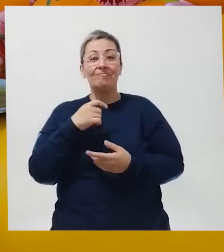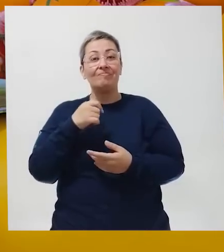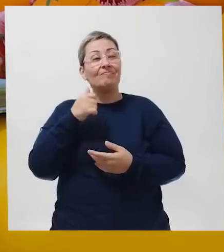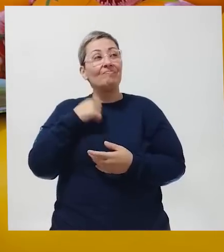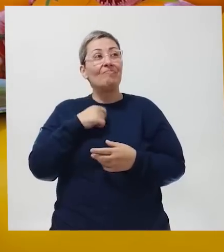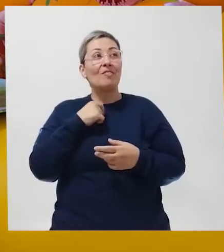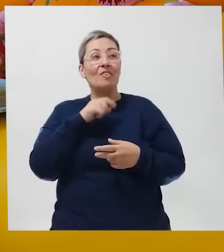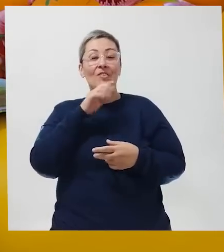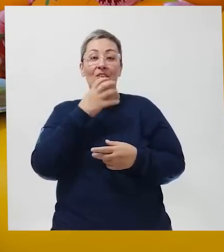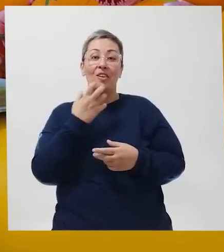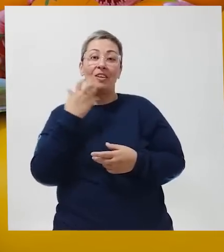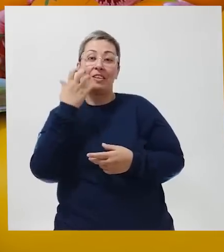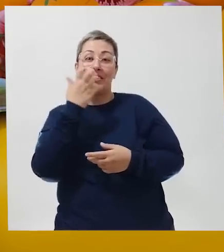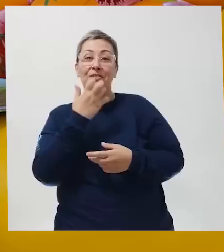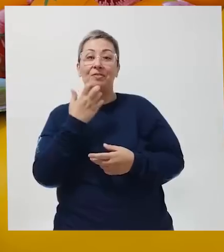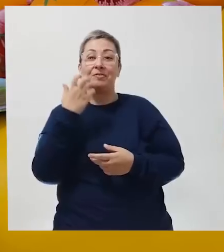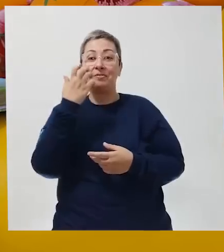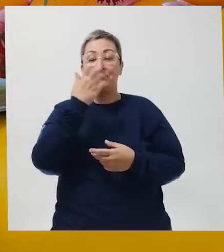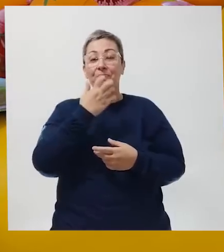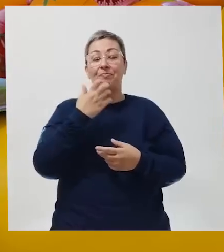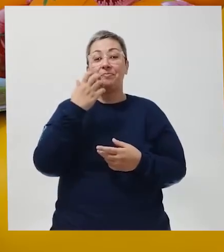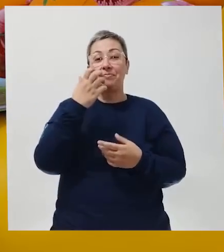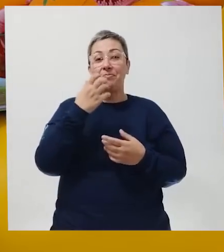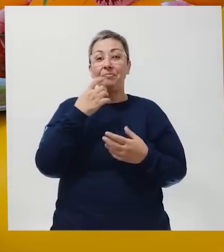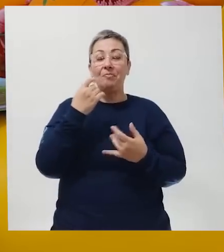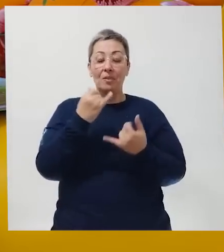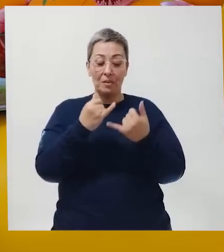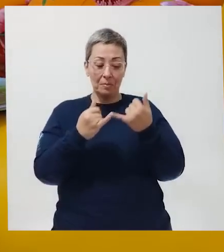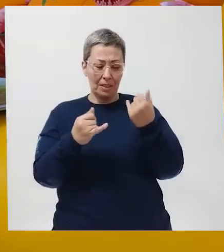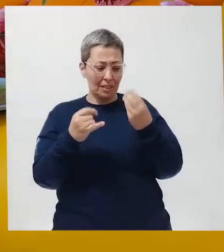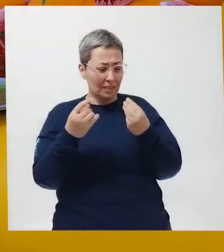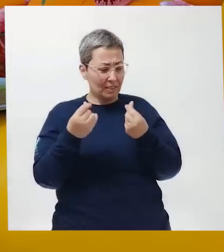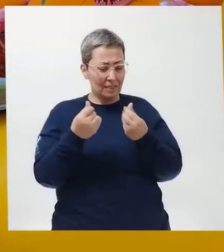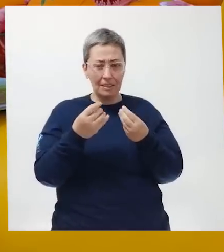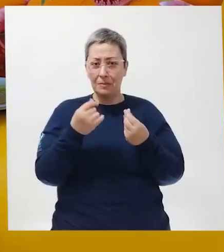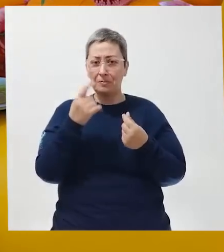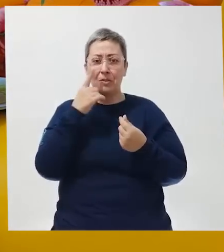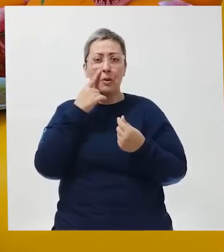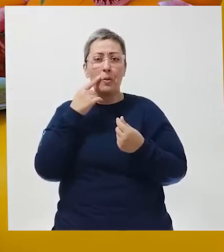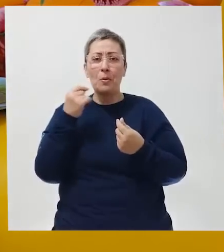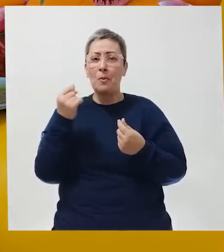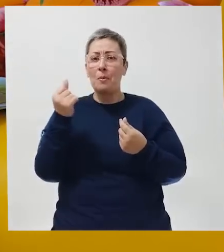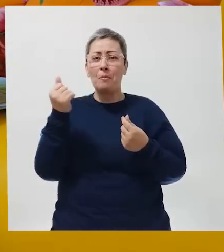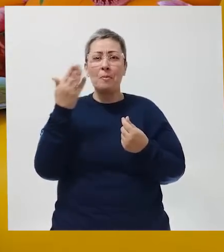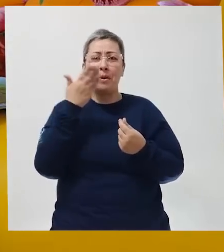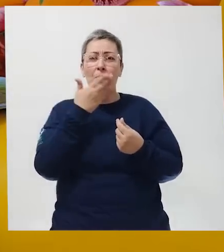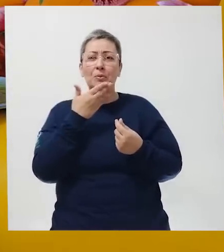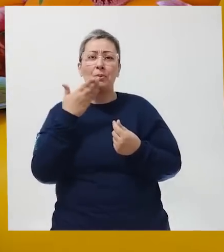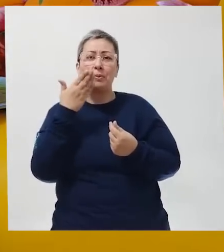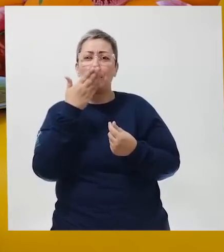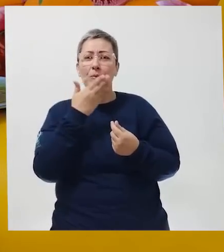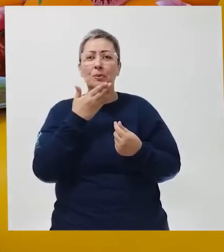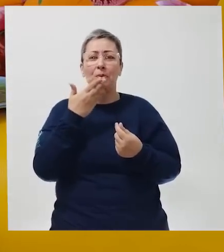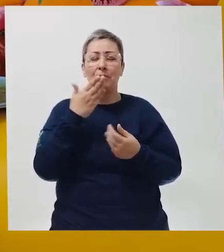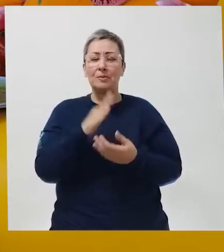eu trago na minha voz o mel que